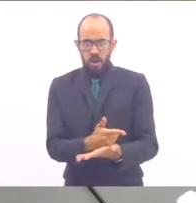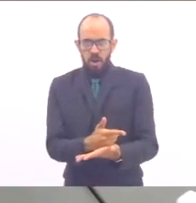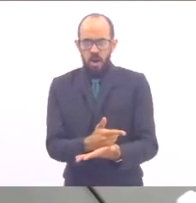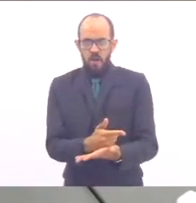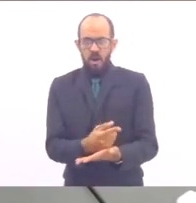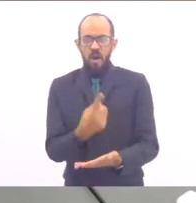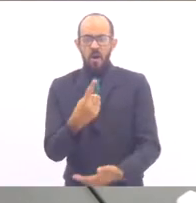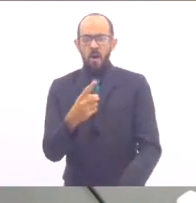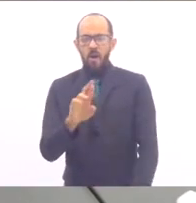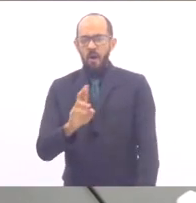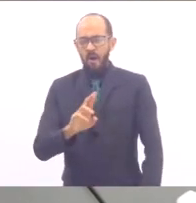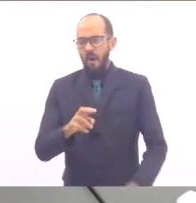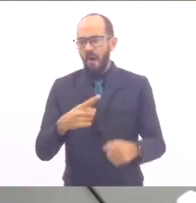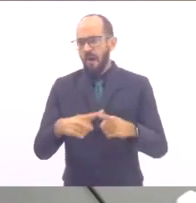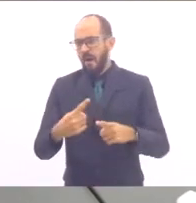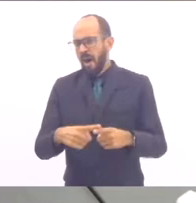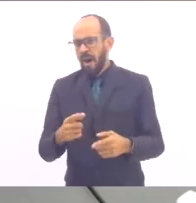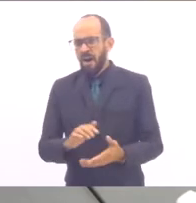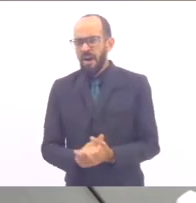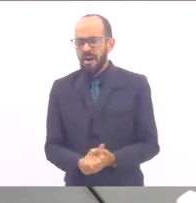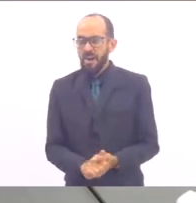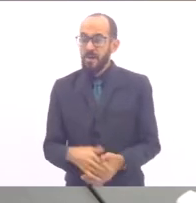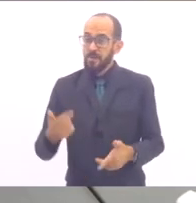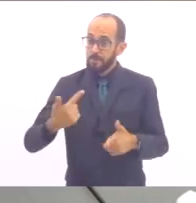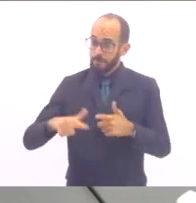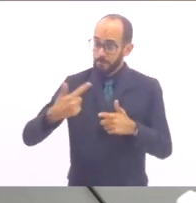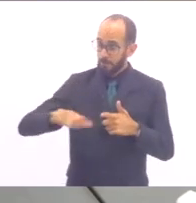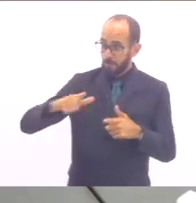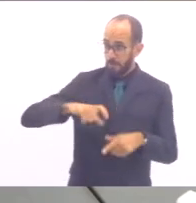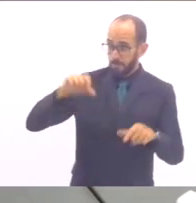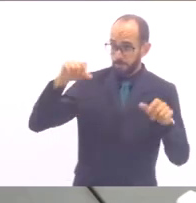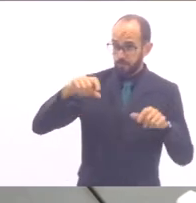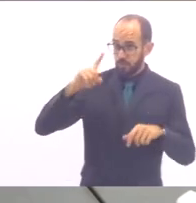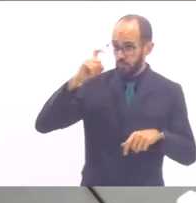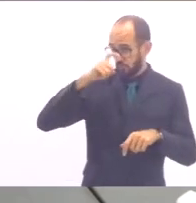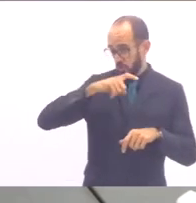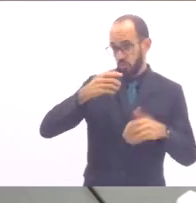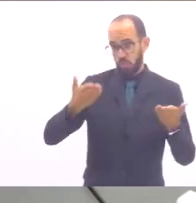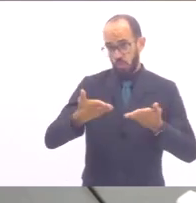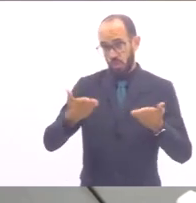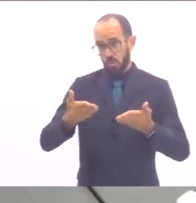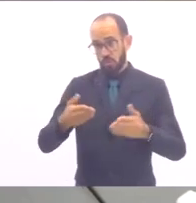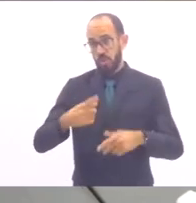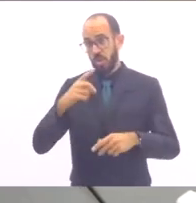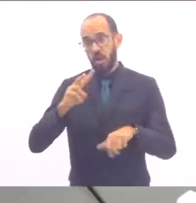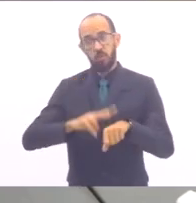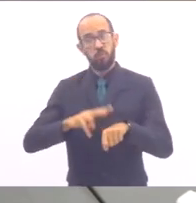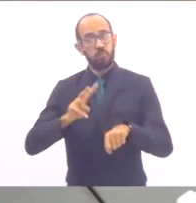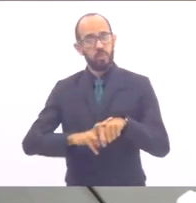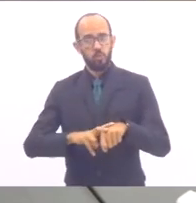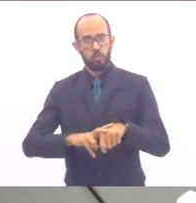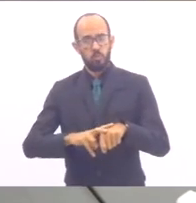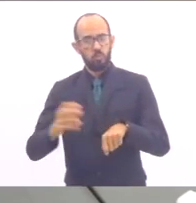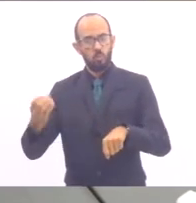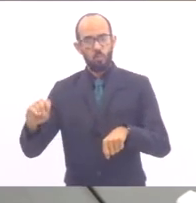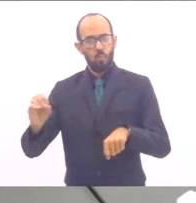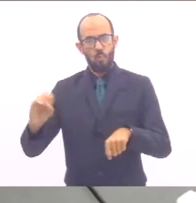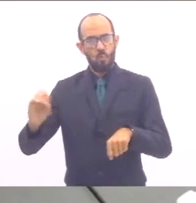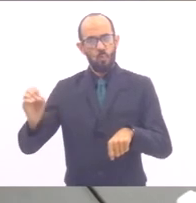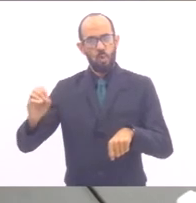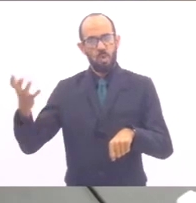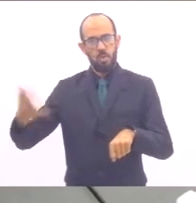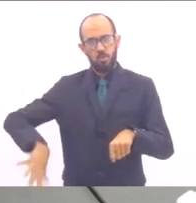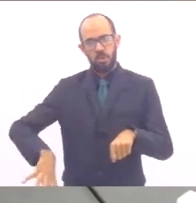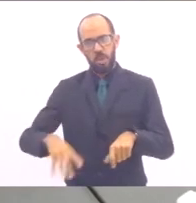fosse R$1. Por quê? O maior gargalho hoje no andar reciclagem é o vidro. Ninguém quer catar vidro, porque o vidro hoje é um